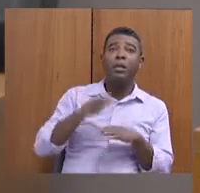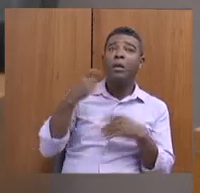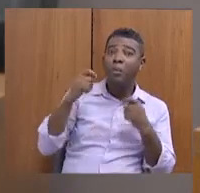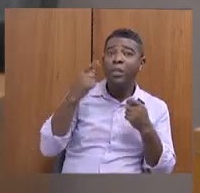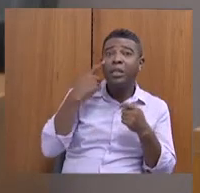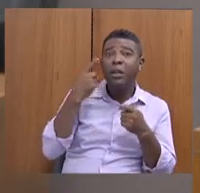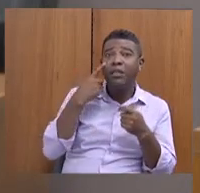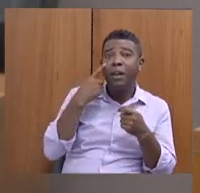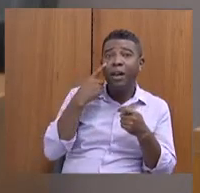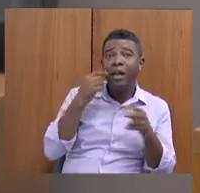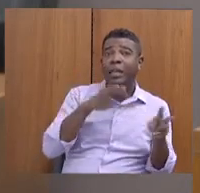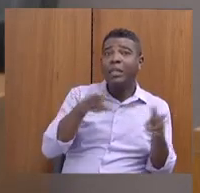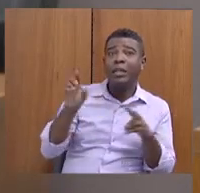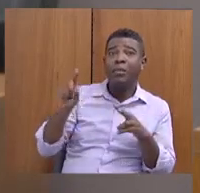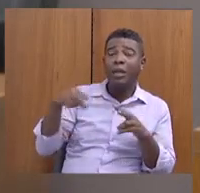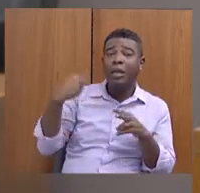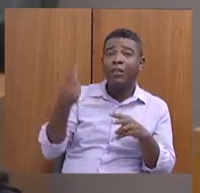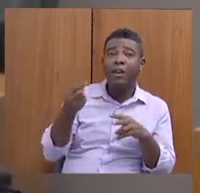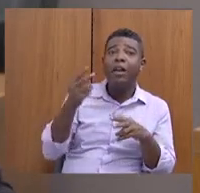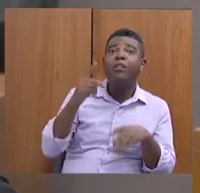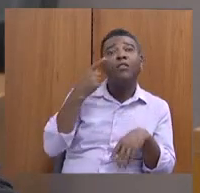Ela vai estar aqui a semana que vem e vão cobrar.